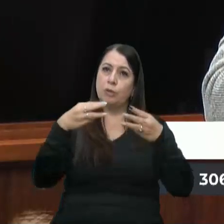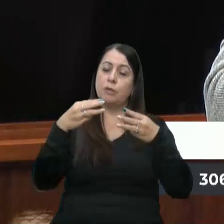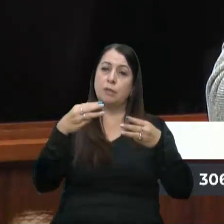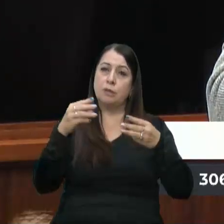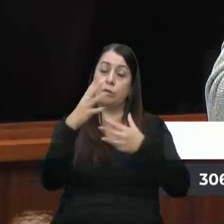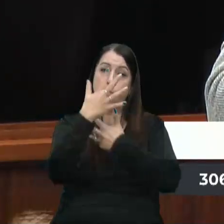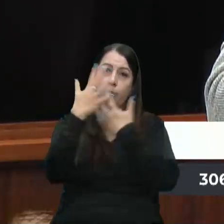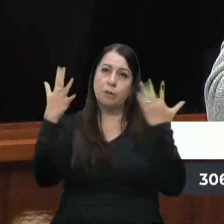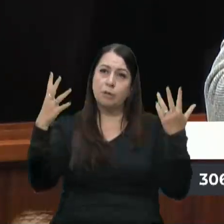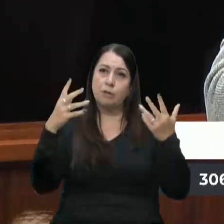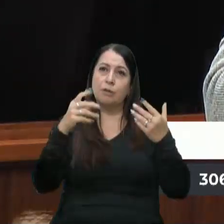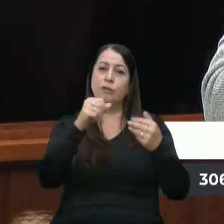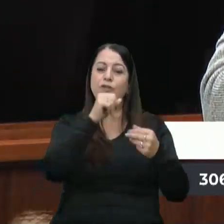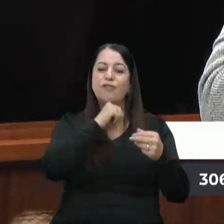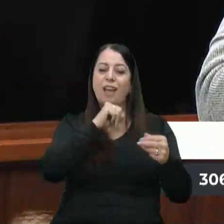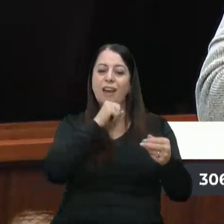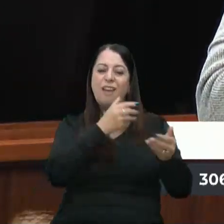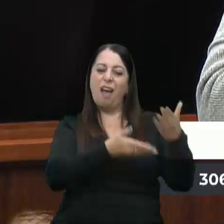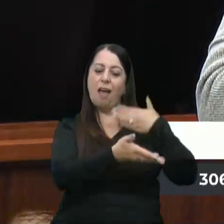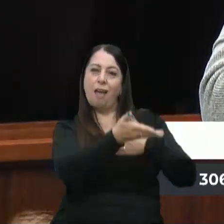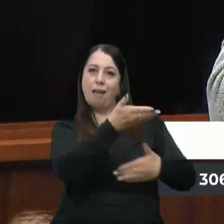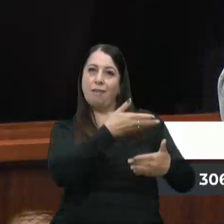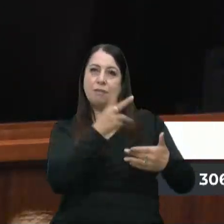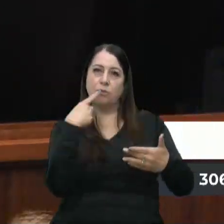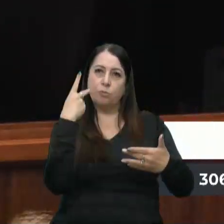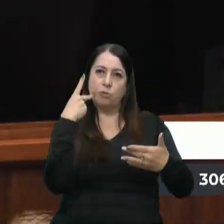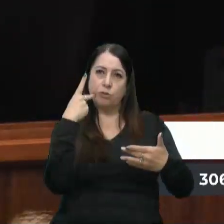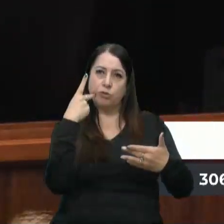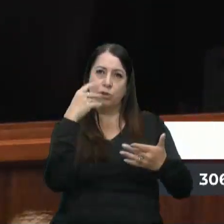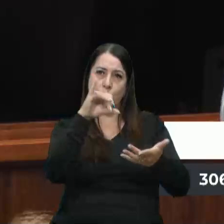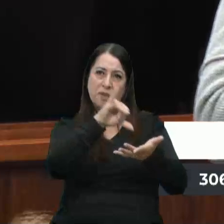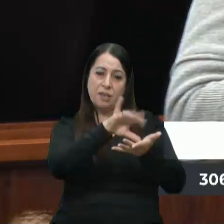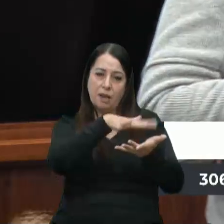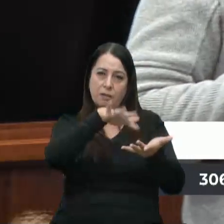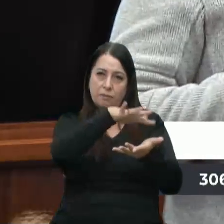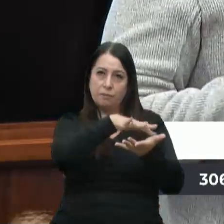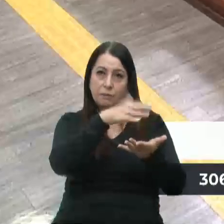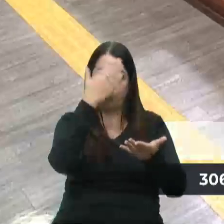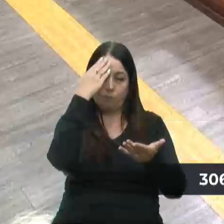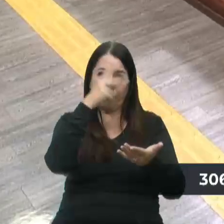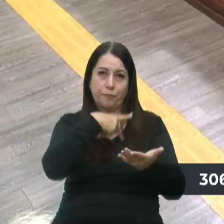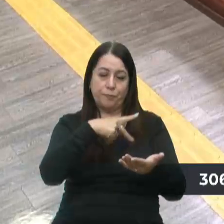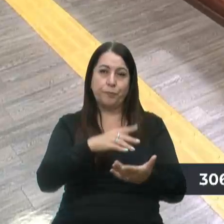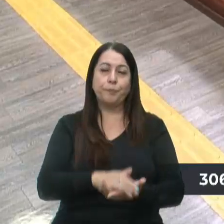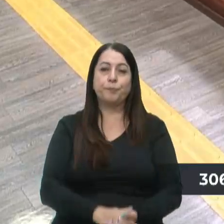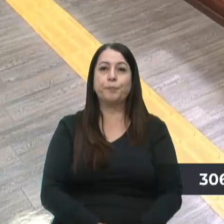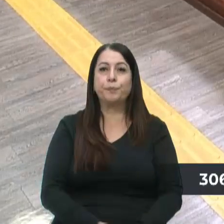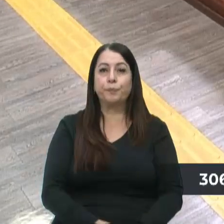em troca do velho Toma Lá Da Cá da política do centrão Obrigado presidente